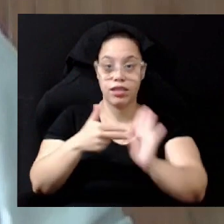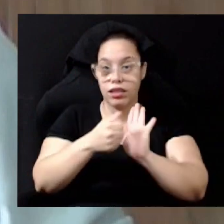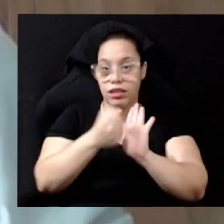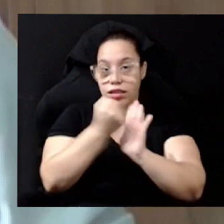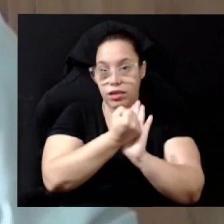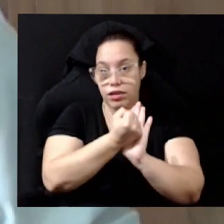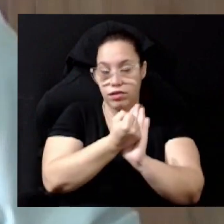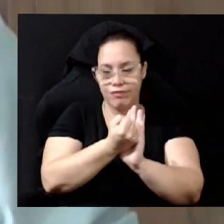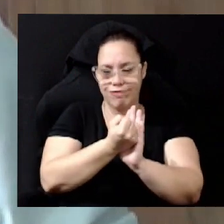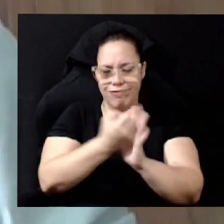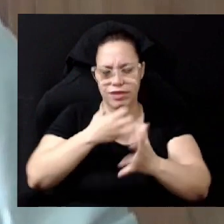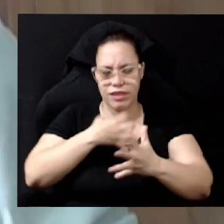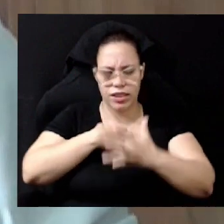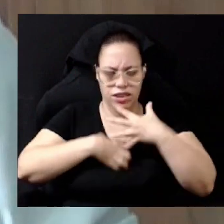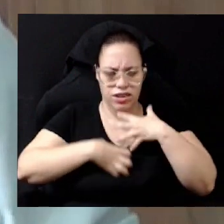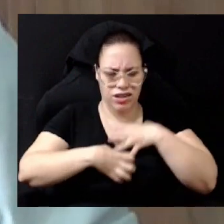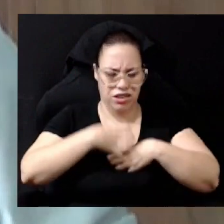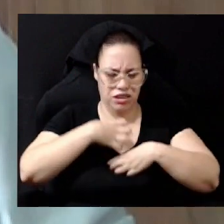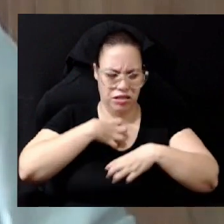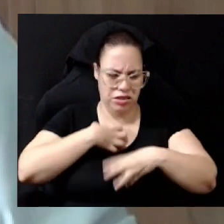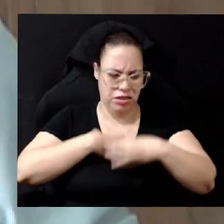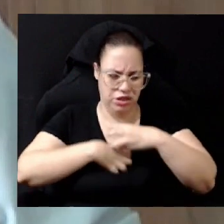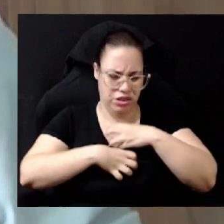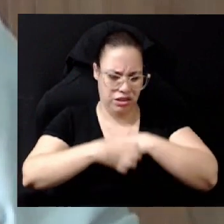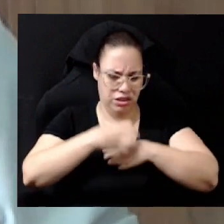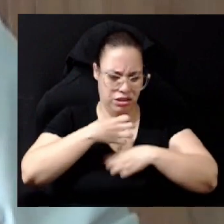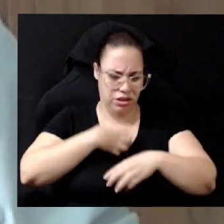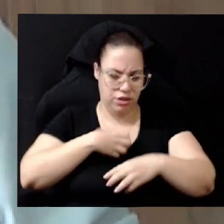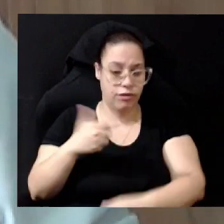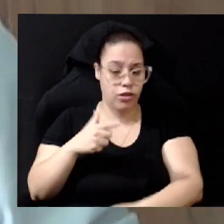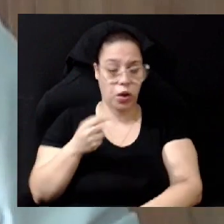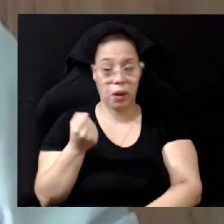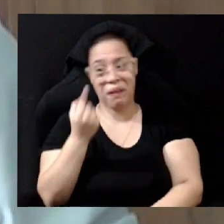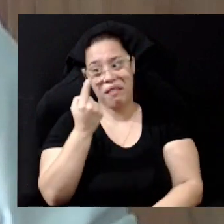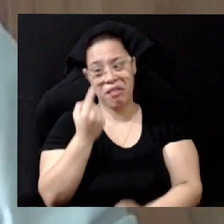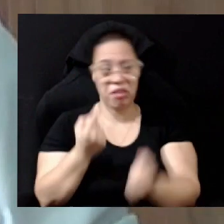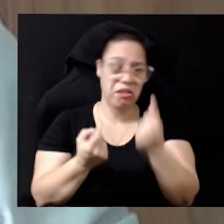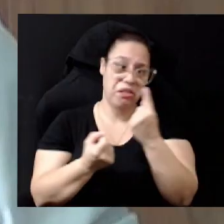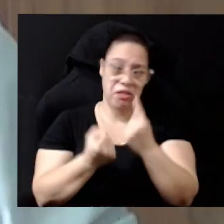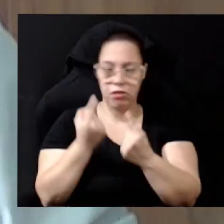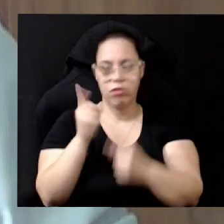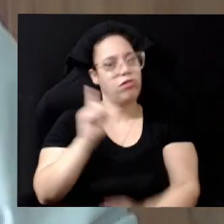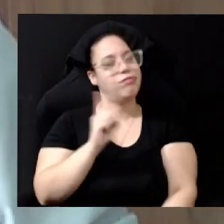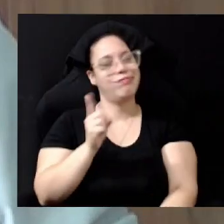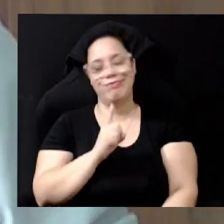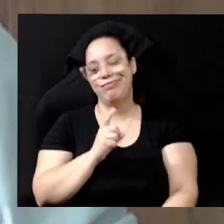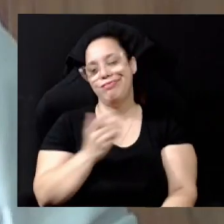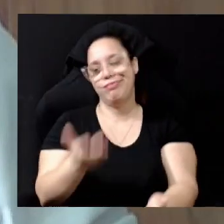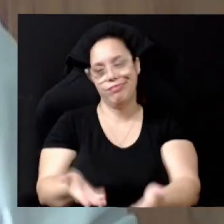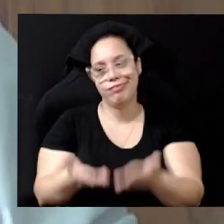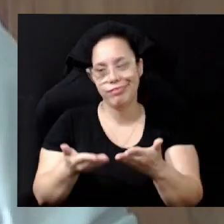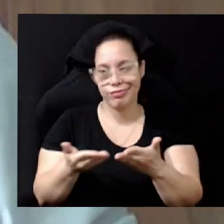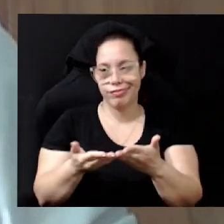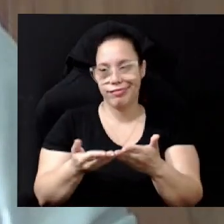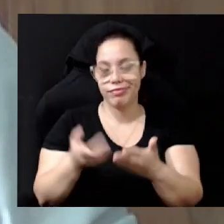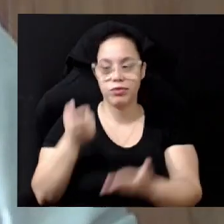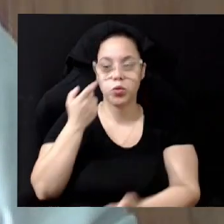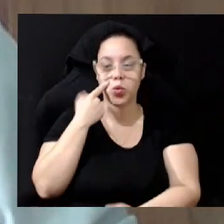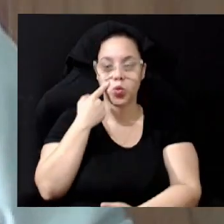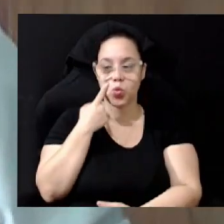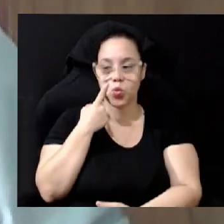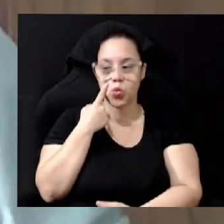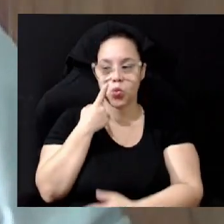consegue simbolizar essas angústias do nosso tempo, que não são poucas, né? E permite que a